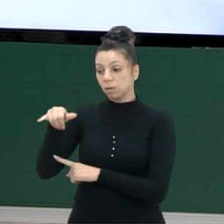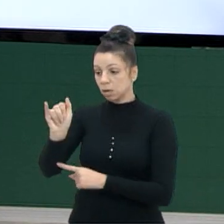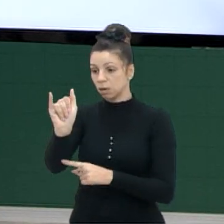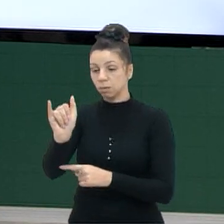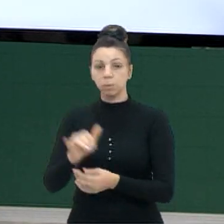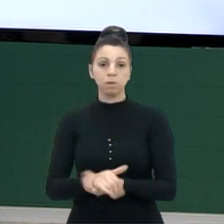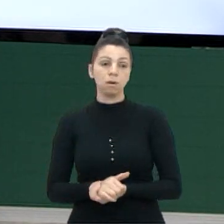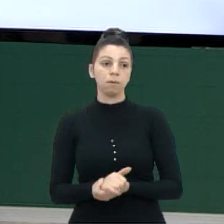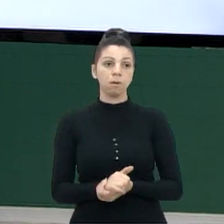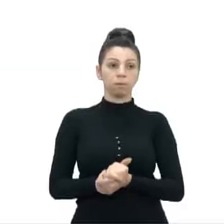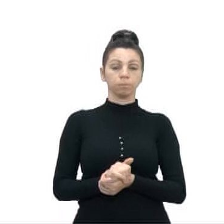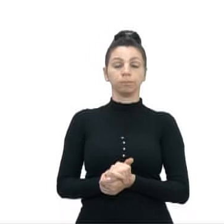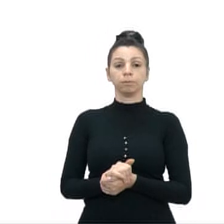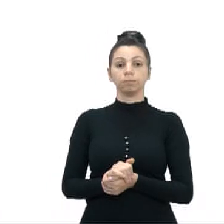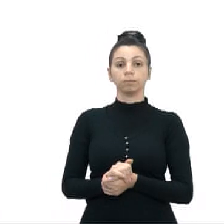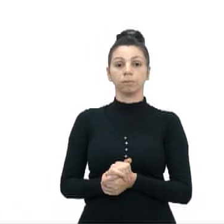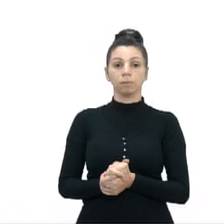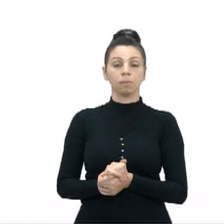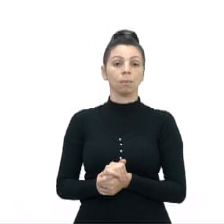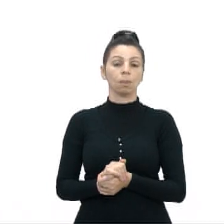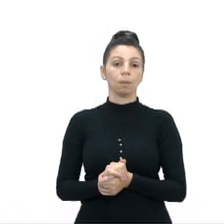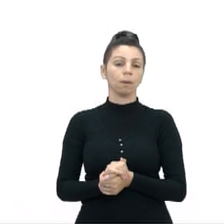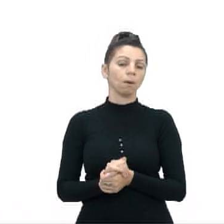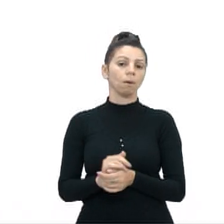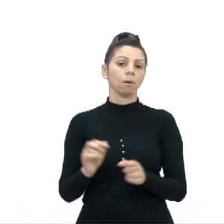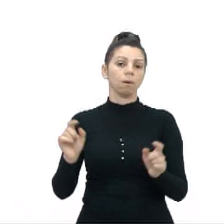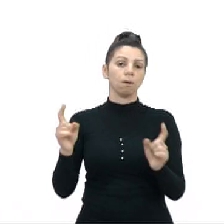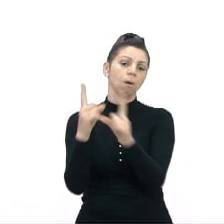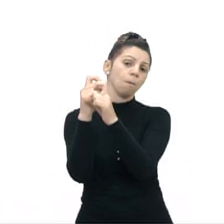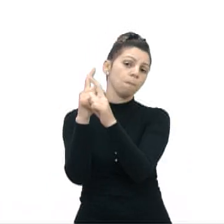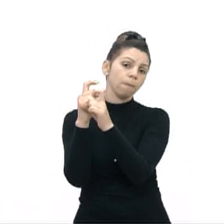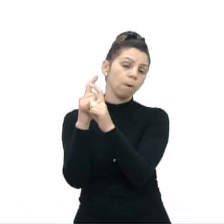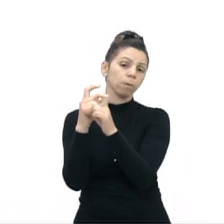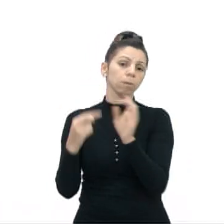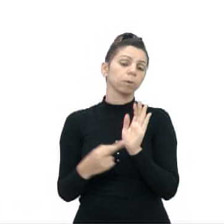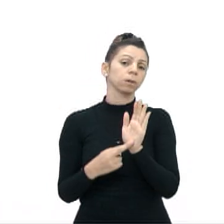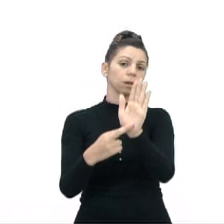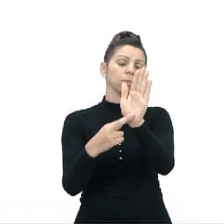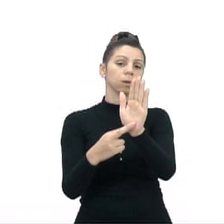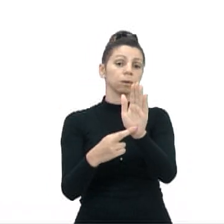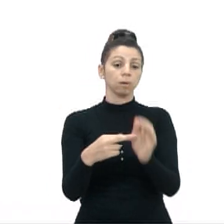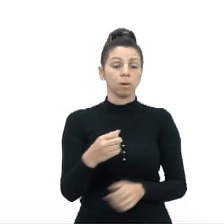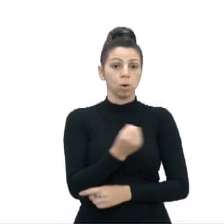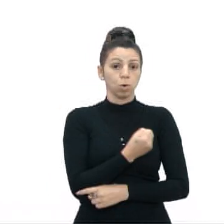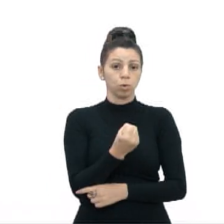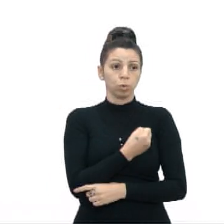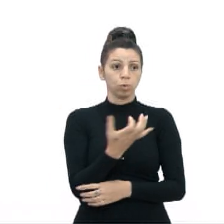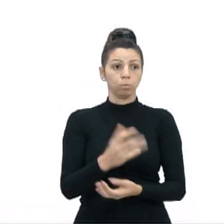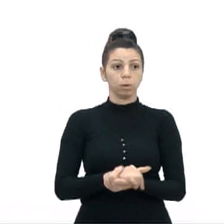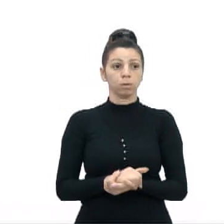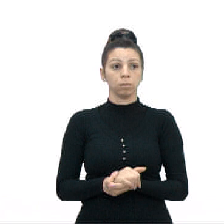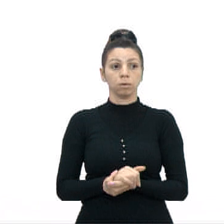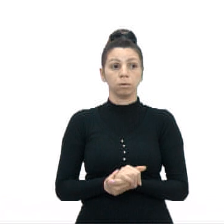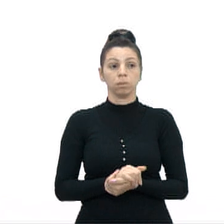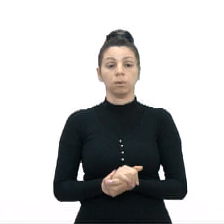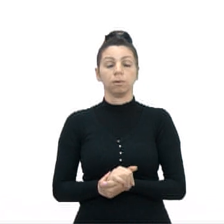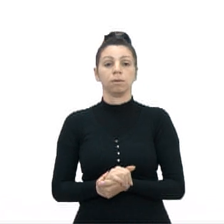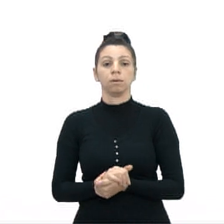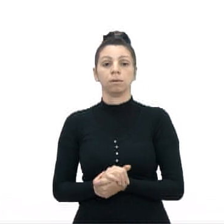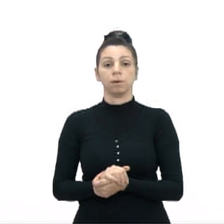Escreva o polinômio que representa um número formado por, letra A, x dezenas e